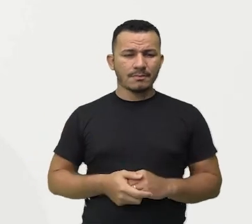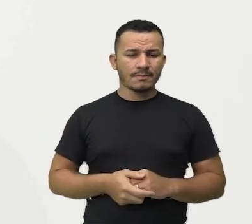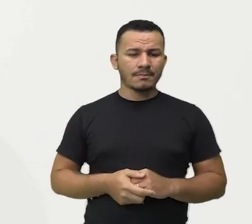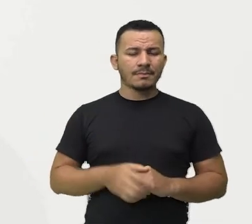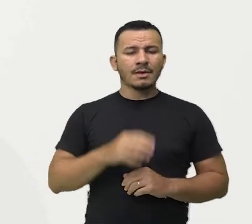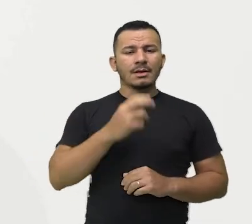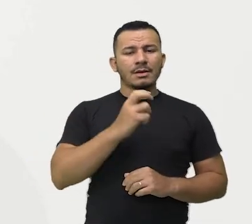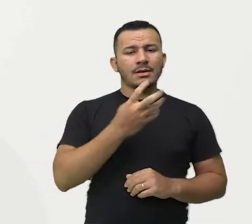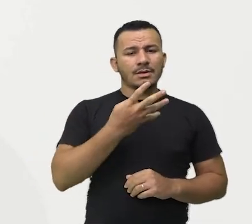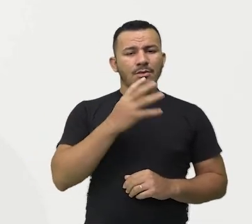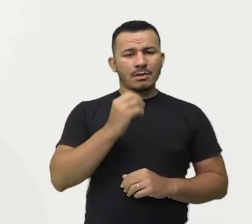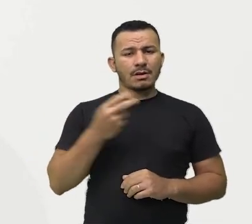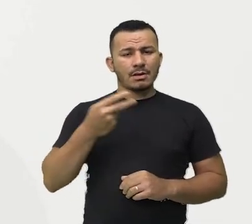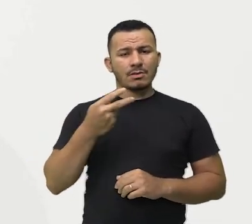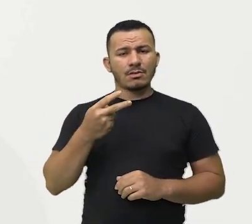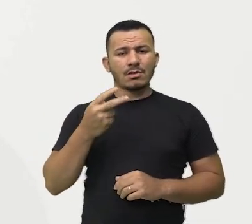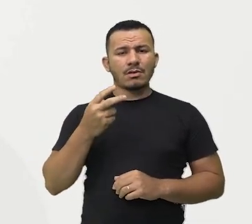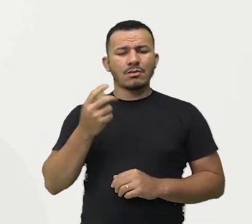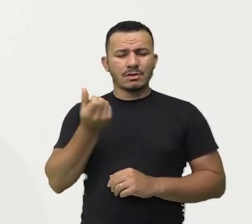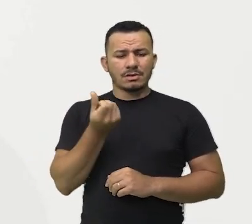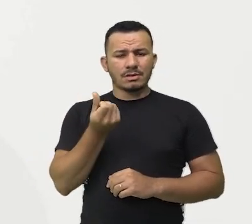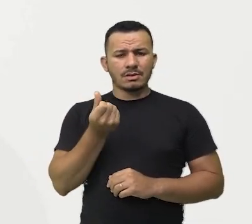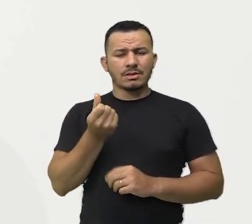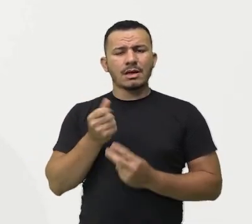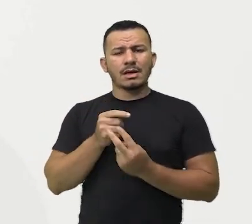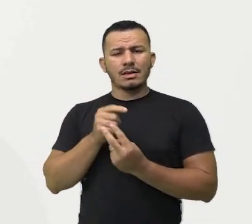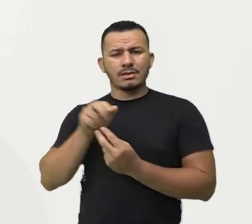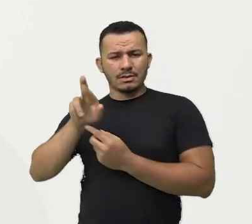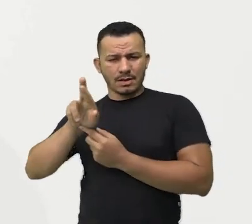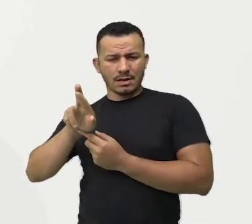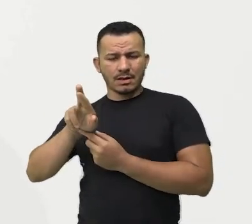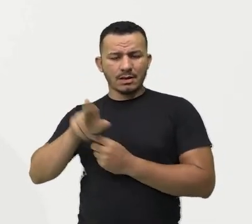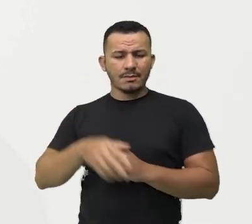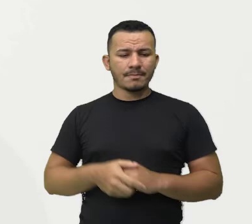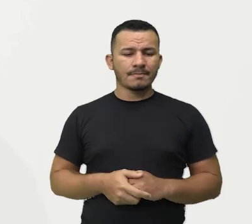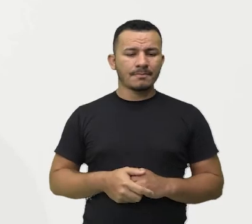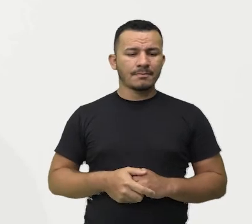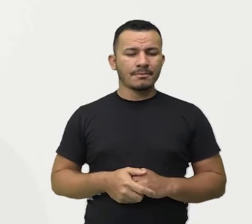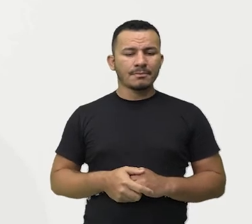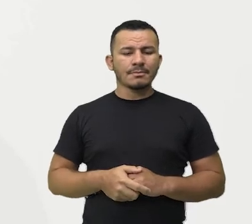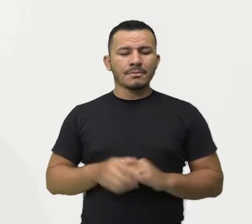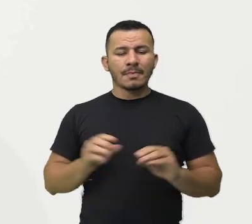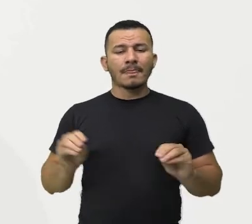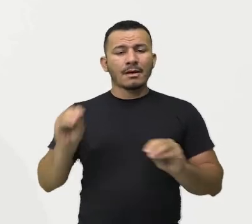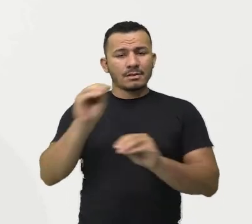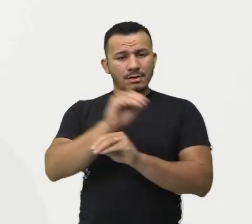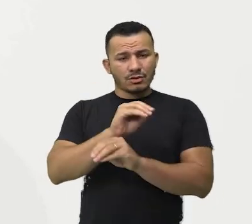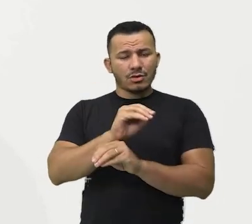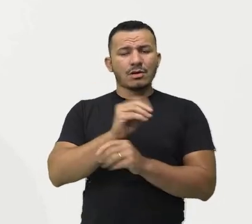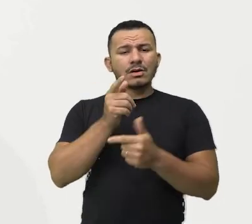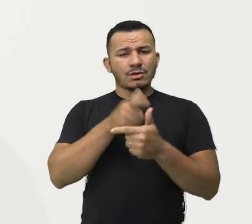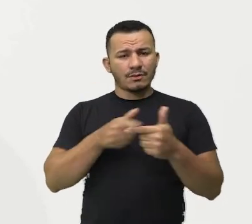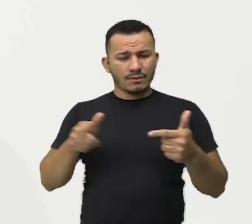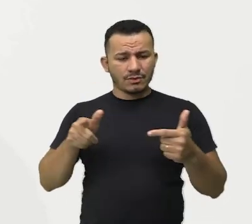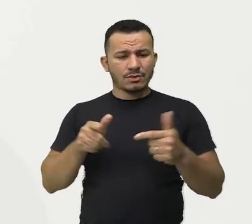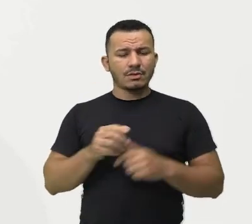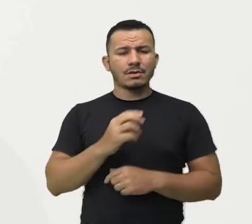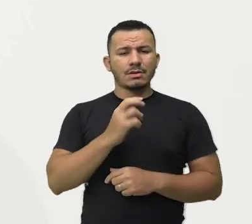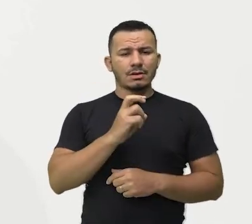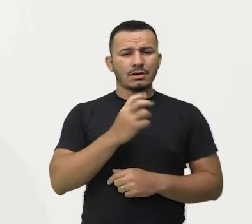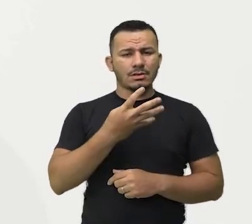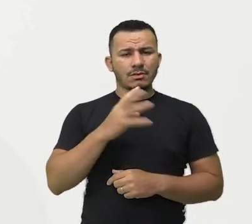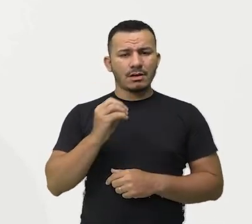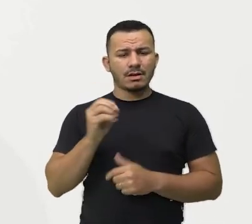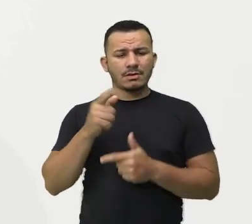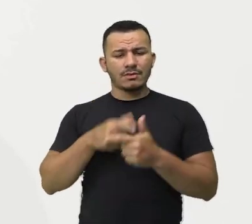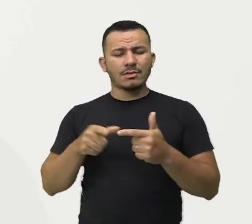nessa condição que o professor estava mostrando para você, né? 540 igual a 6, que multiplica o R. Passa o 6 dividindo,